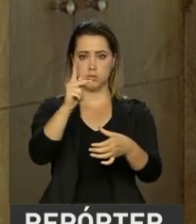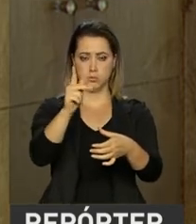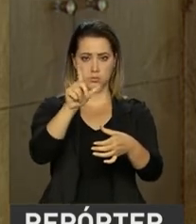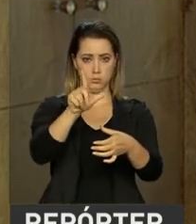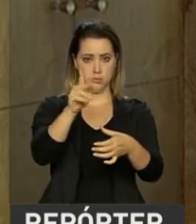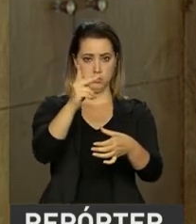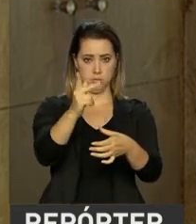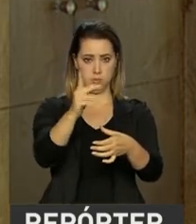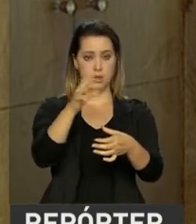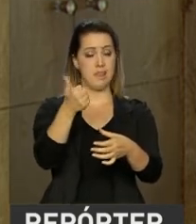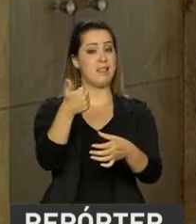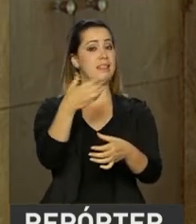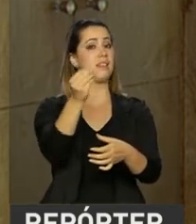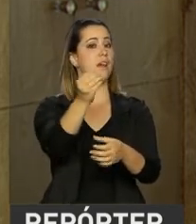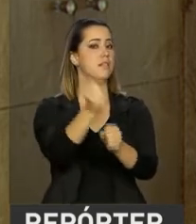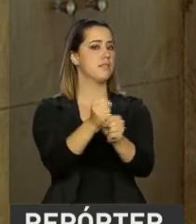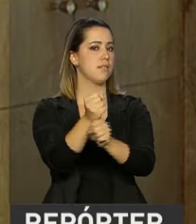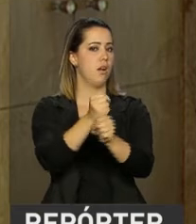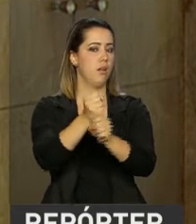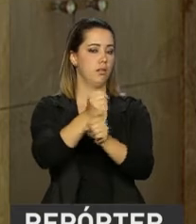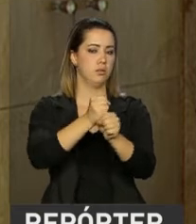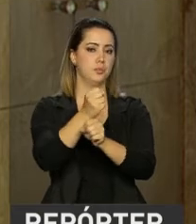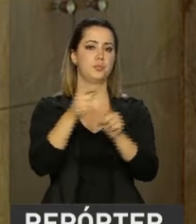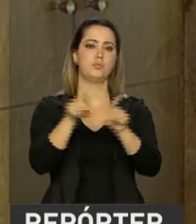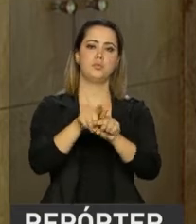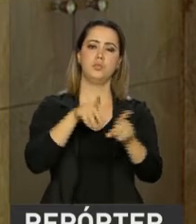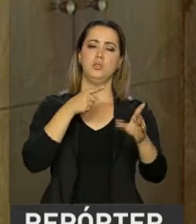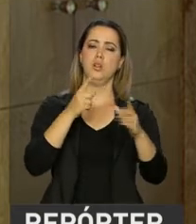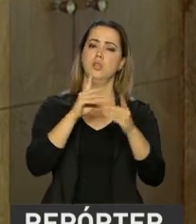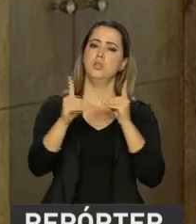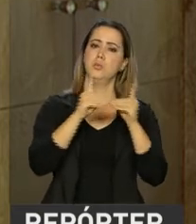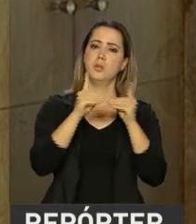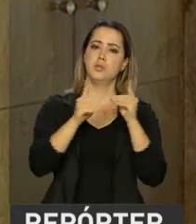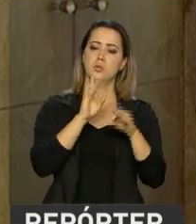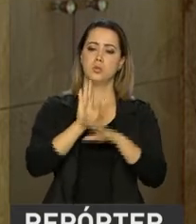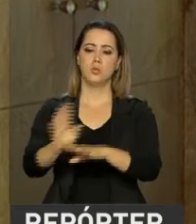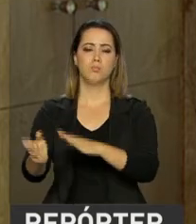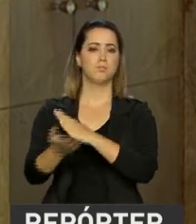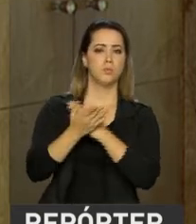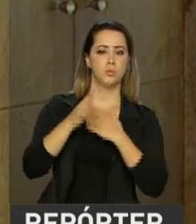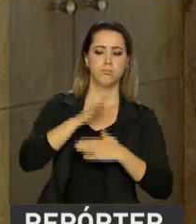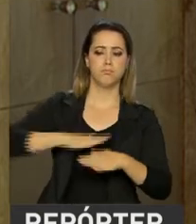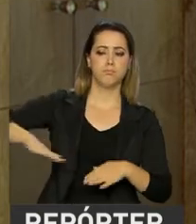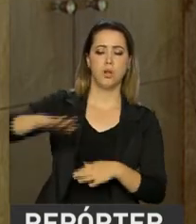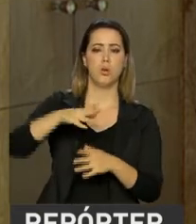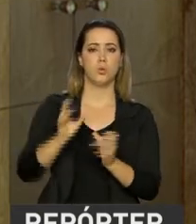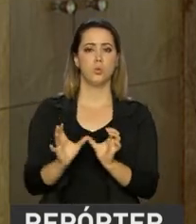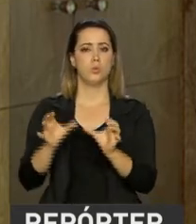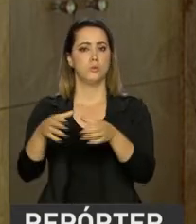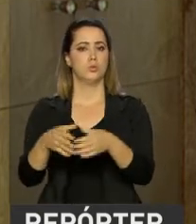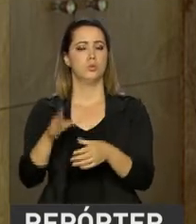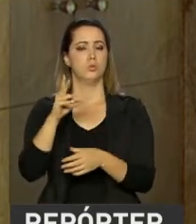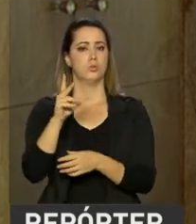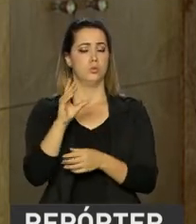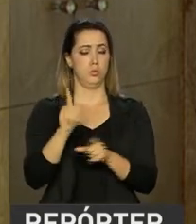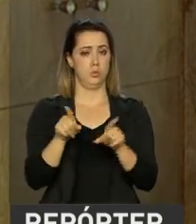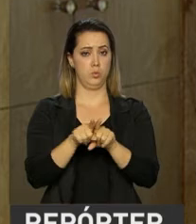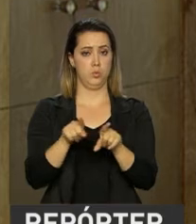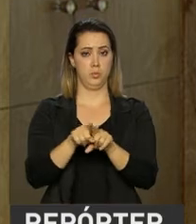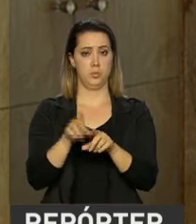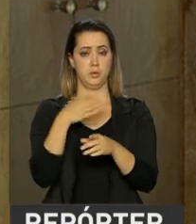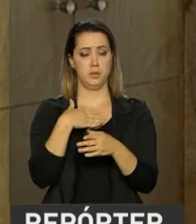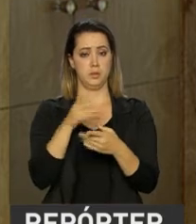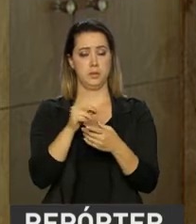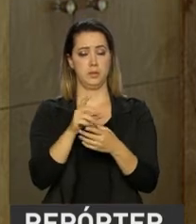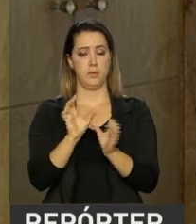anos além do debate sobre o aprofundamento da cooperação entre os países da cplp e os estados